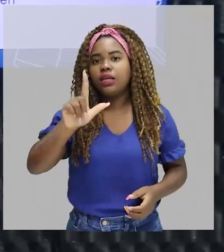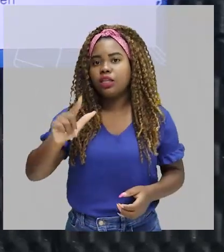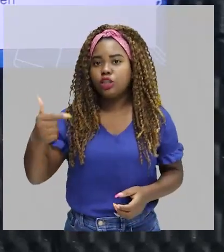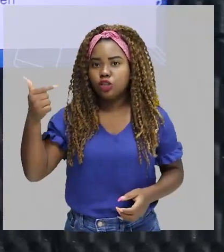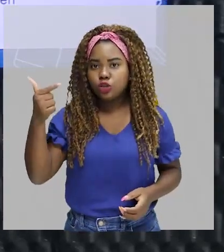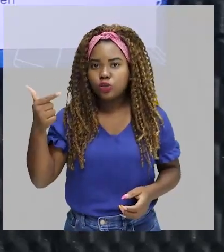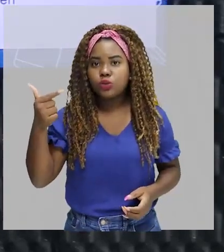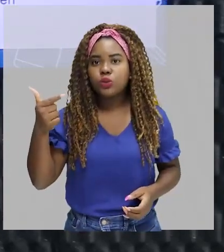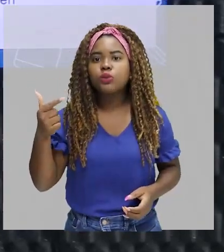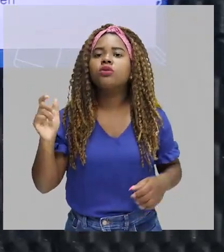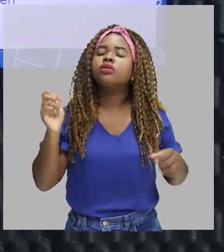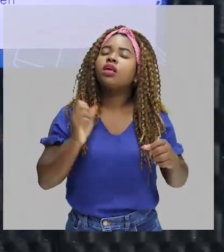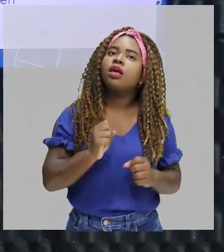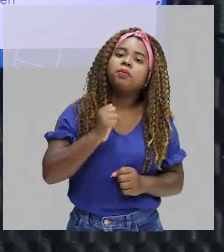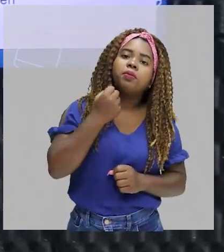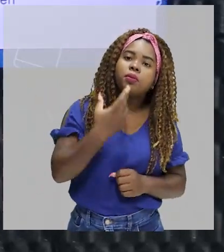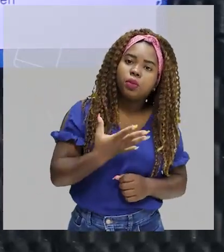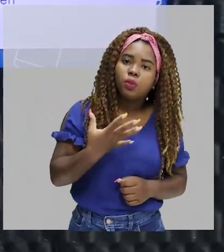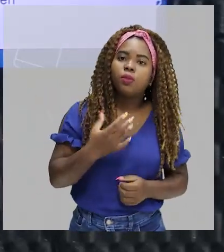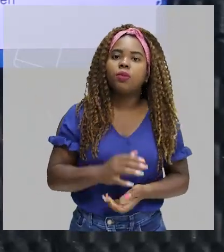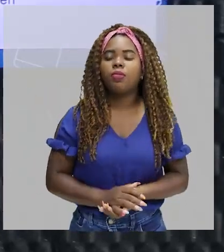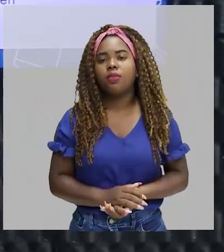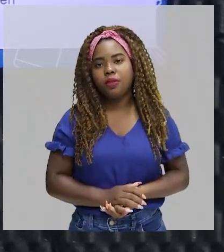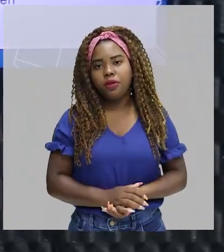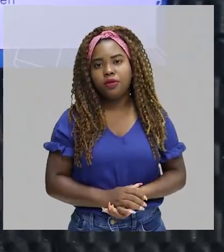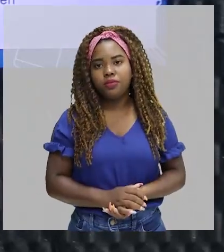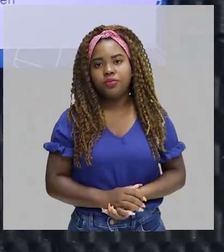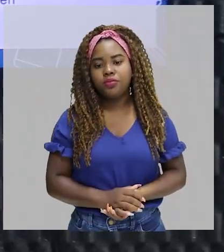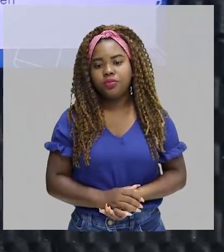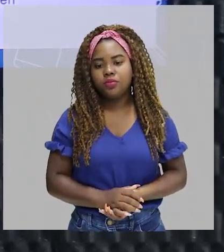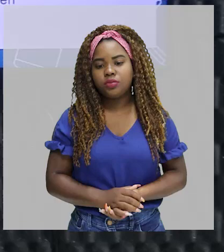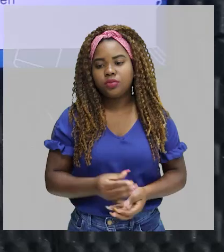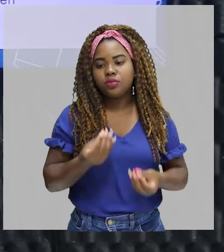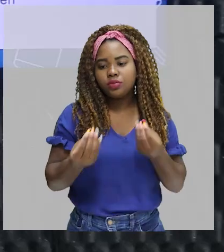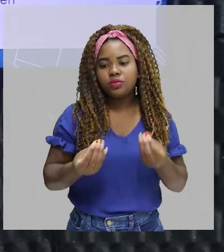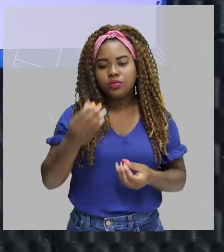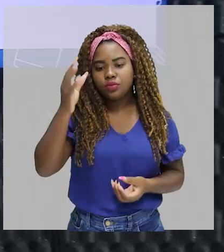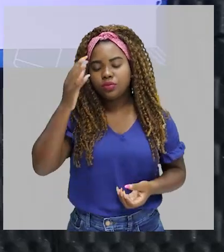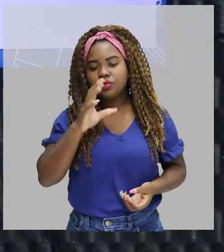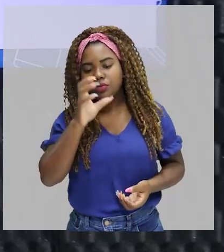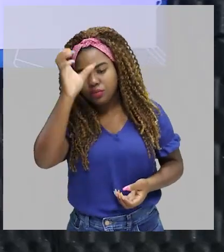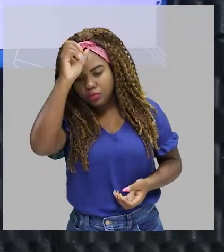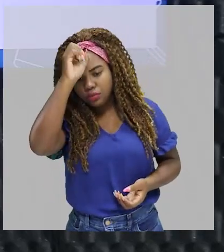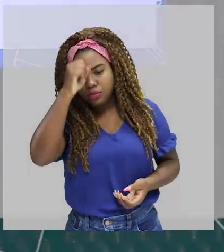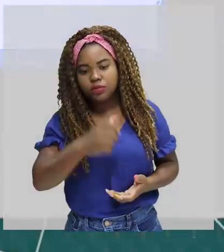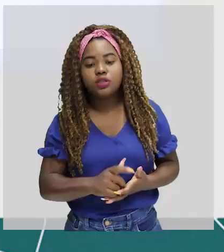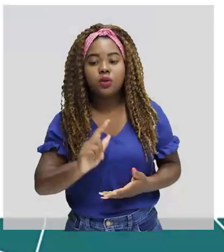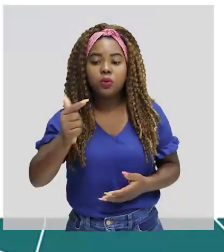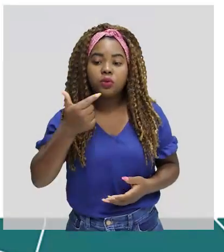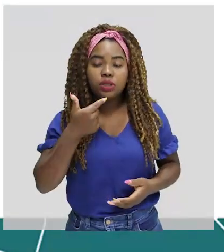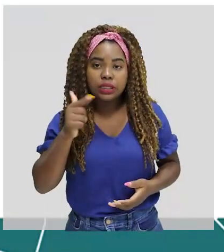outro idioma, uma outra língua. É uma forma de você aprender língua estrangeira. Tá?